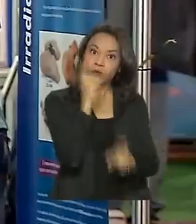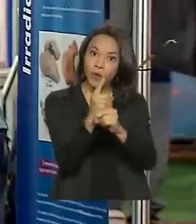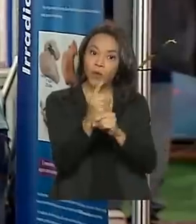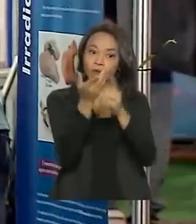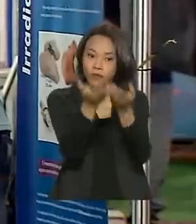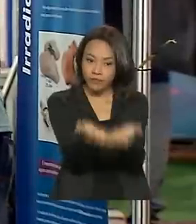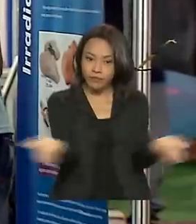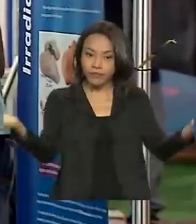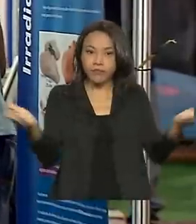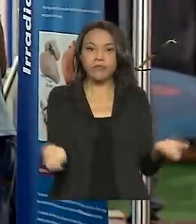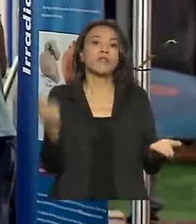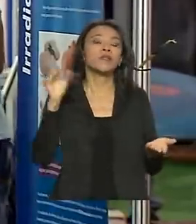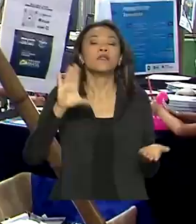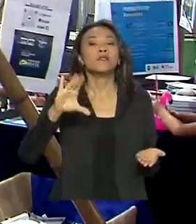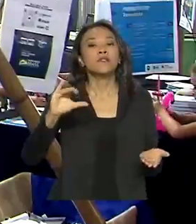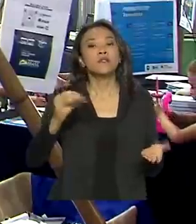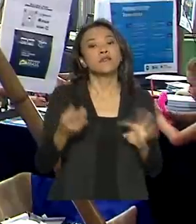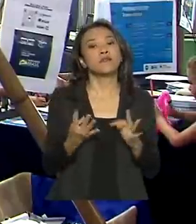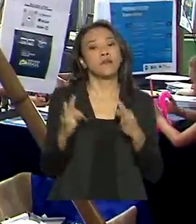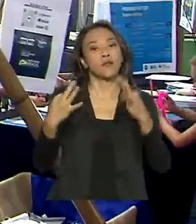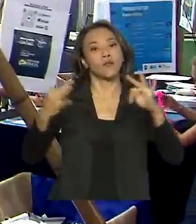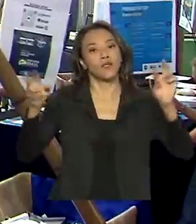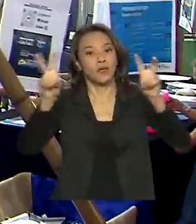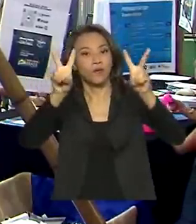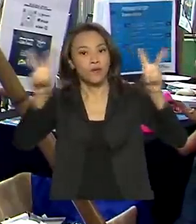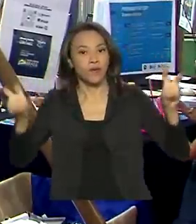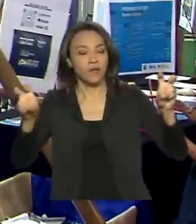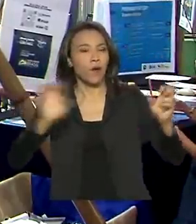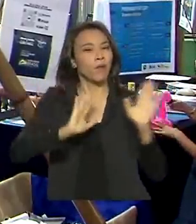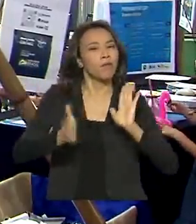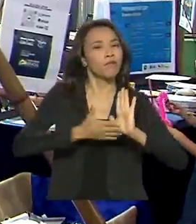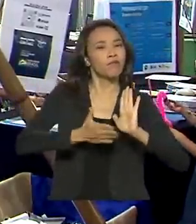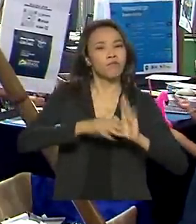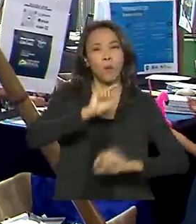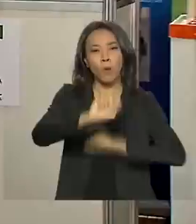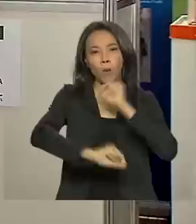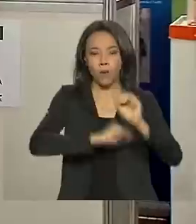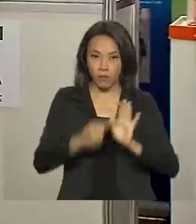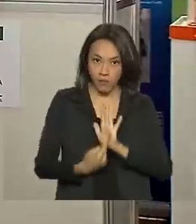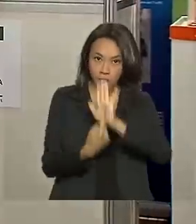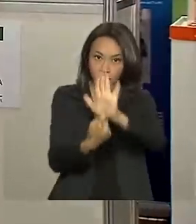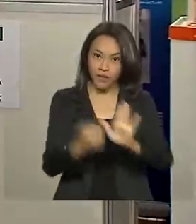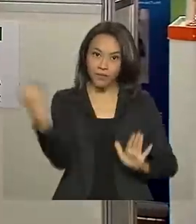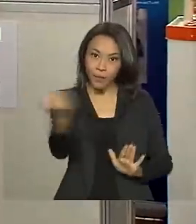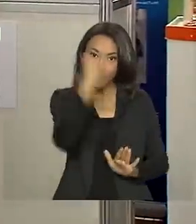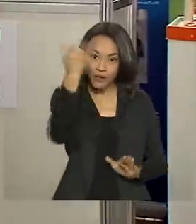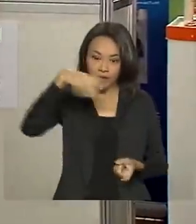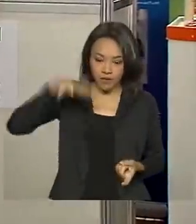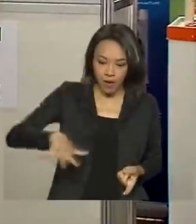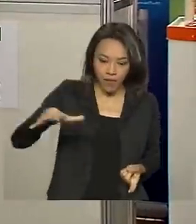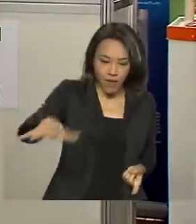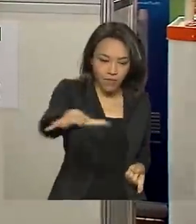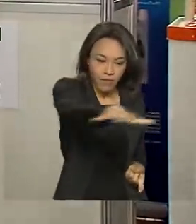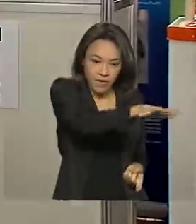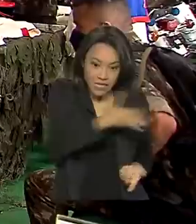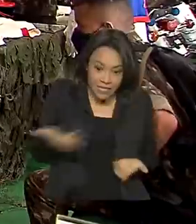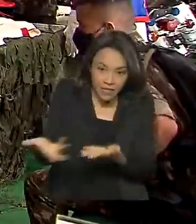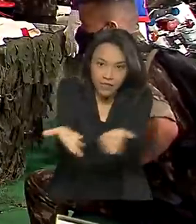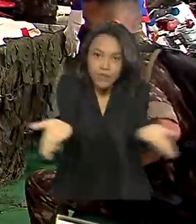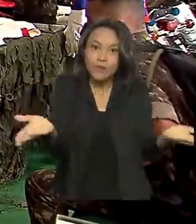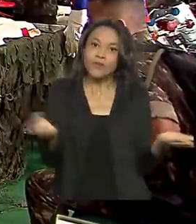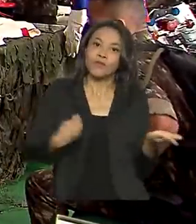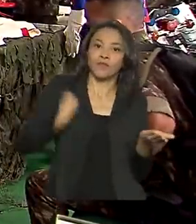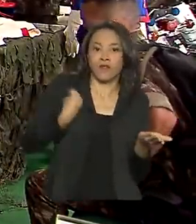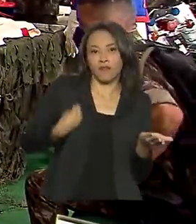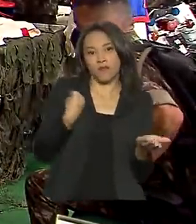de Ciência e Tecnologia, que tem como proposta mostrar a importância dessas áreas na vida da população e para